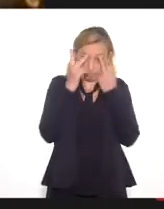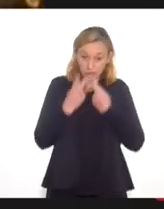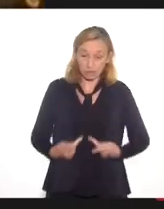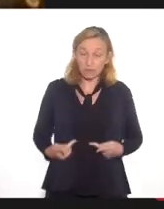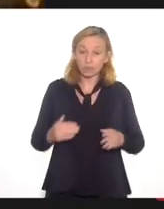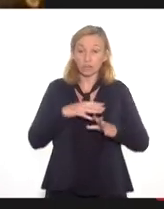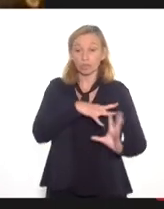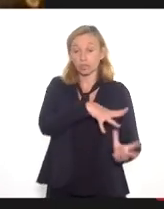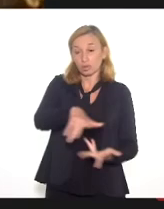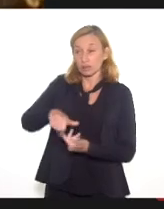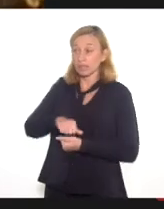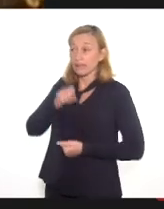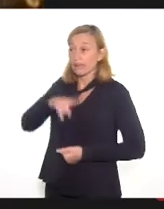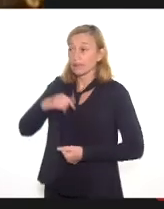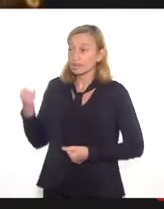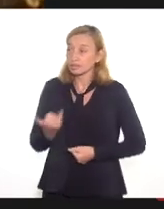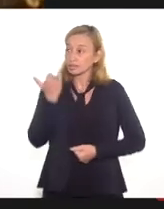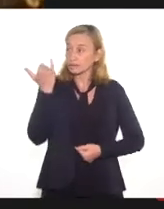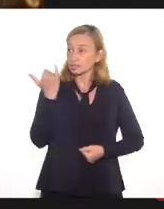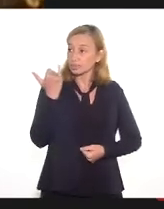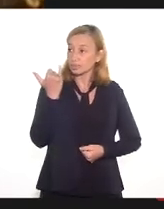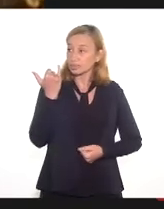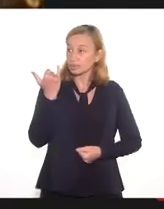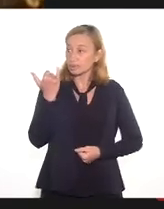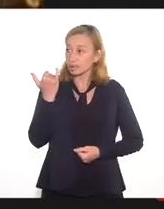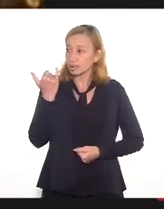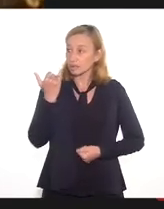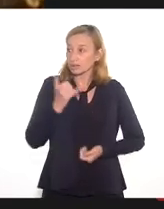então é muito importante que a gente possa